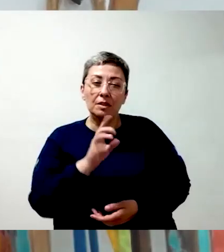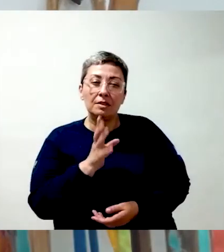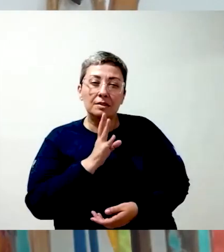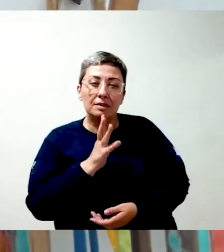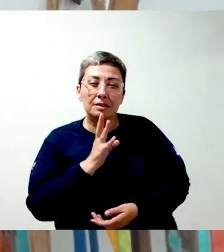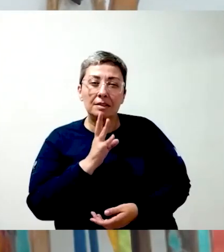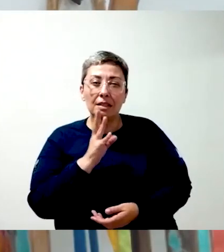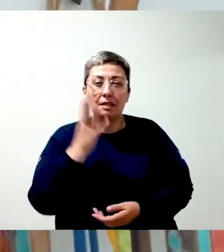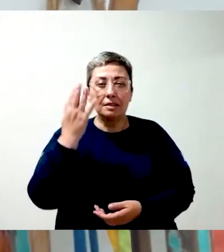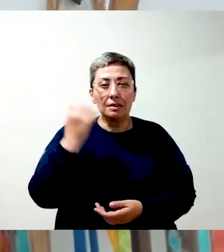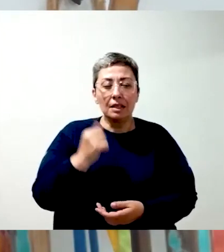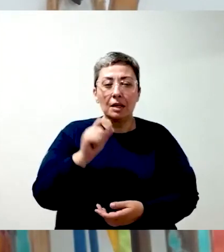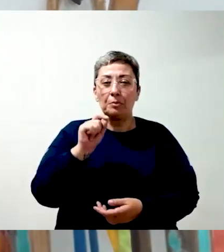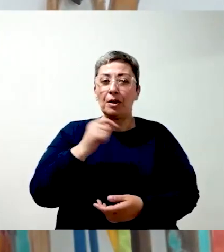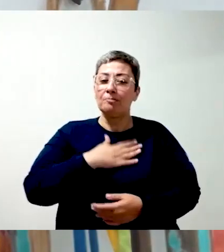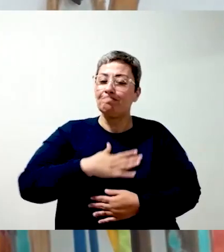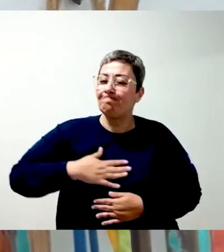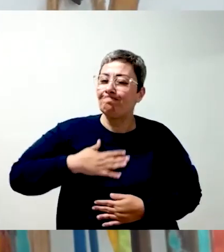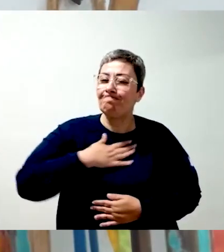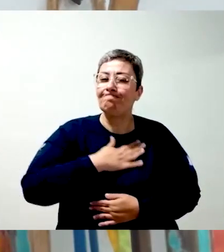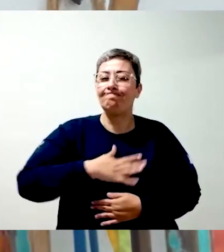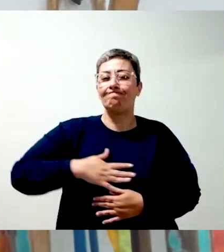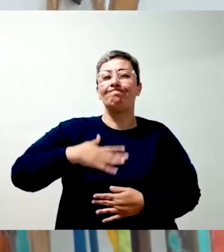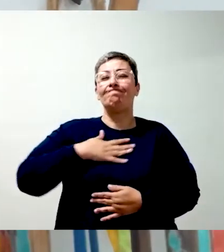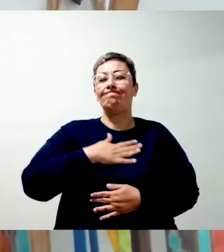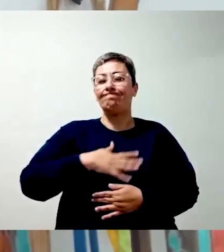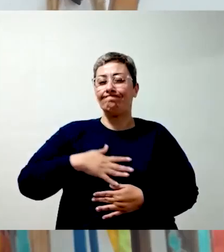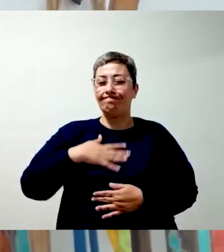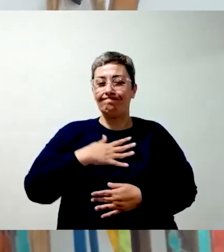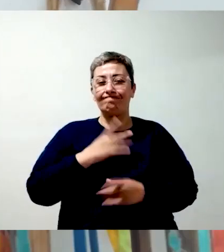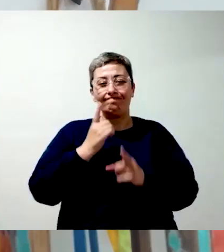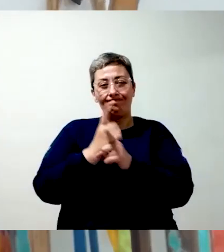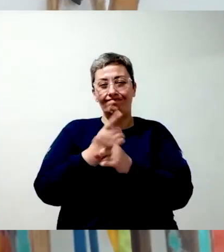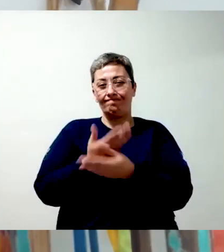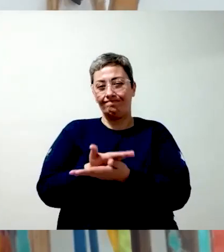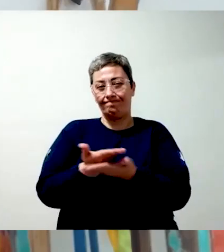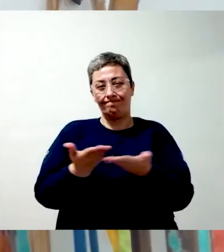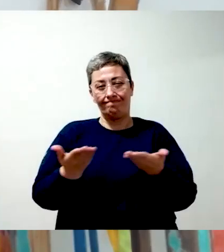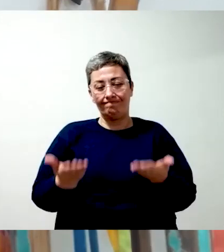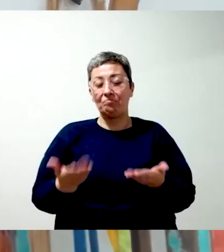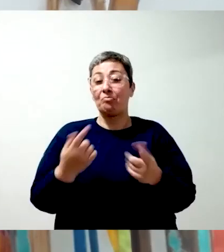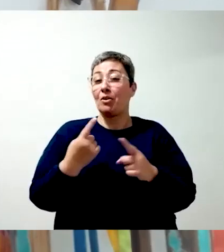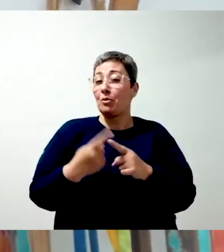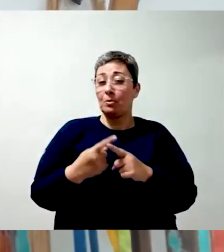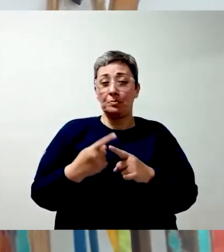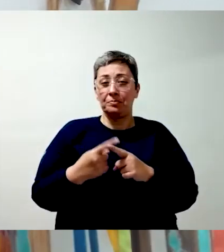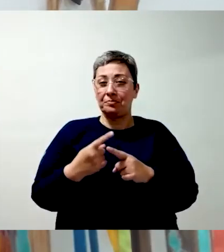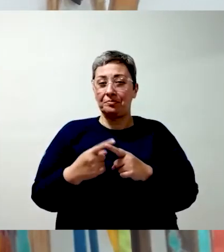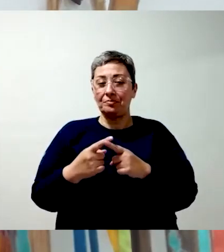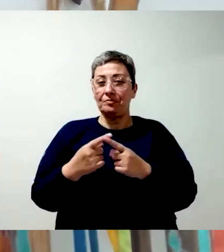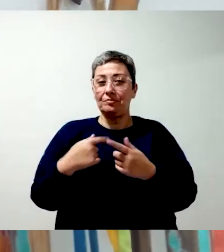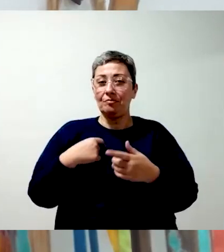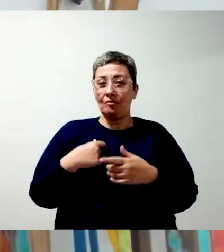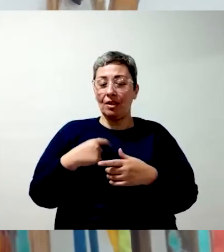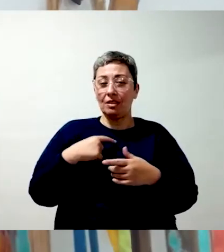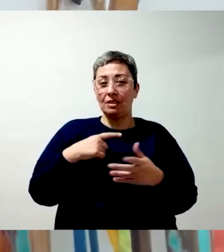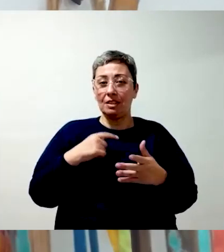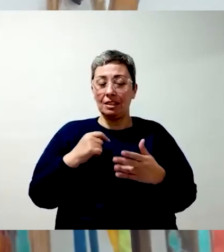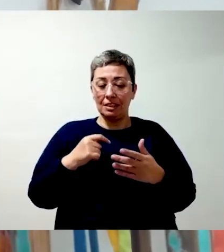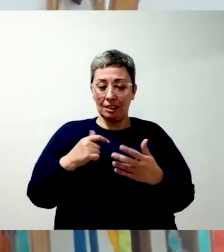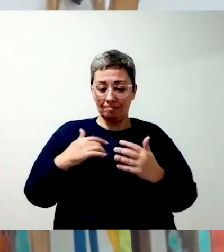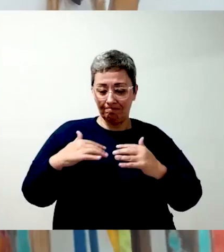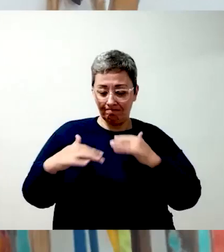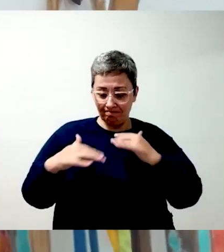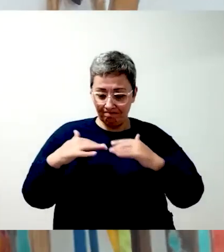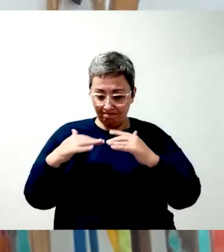Vocês sabem, crianças, que é sempre um prazer muito grande ir ao encontro de vocês, porque neste movimento